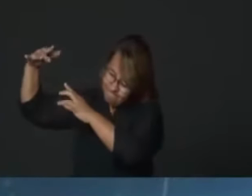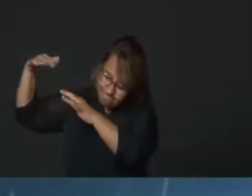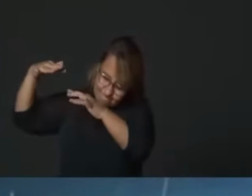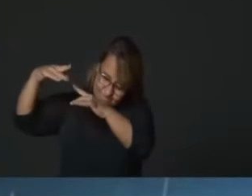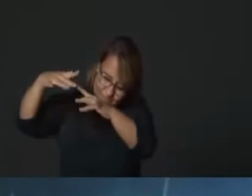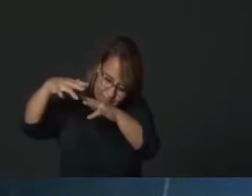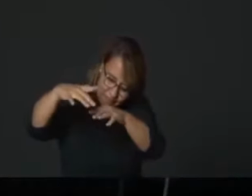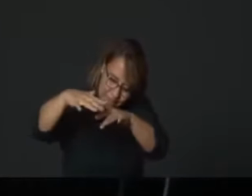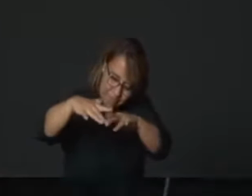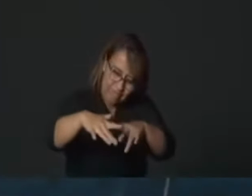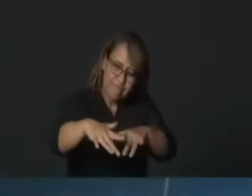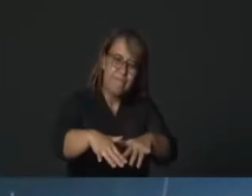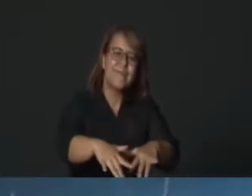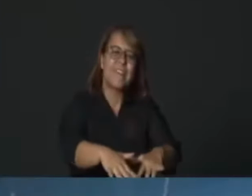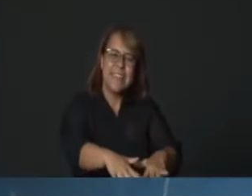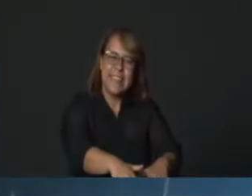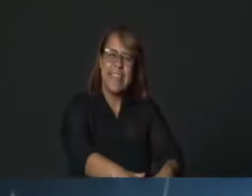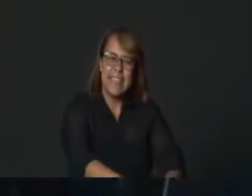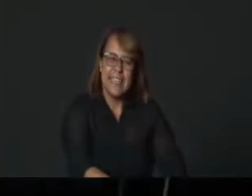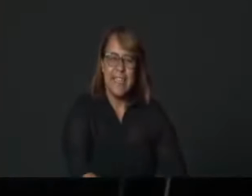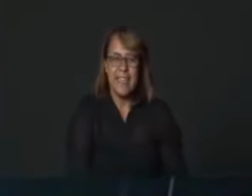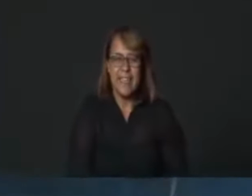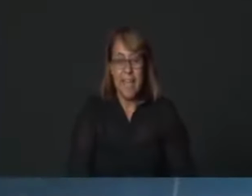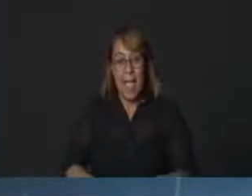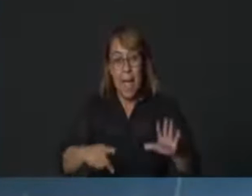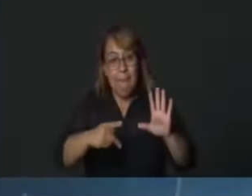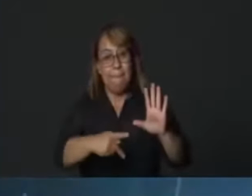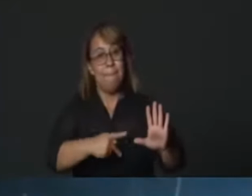i tu